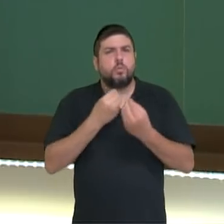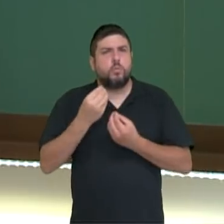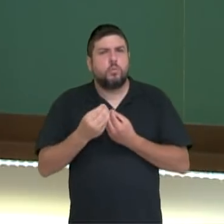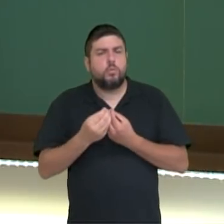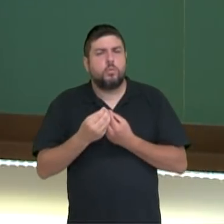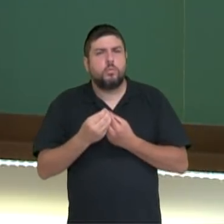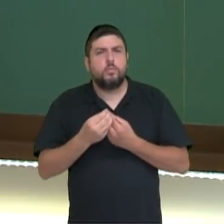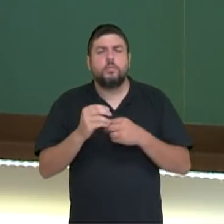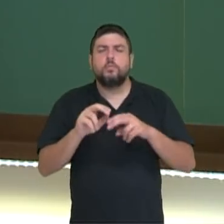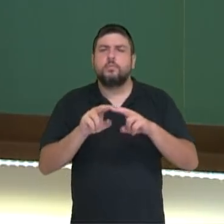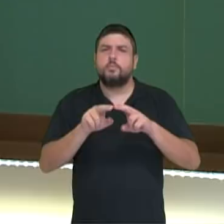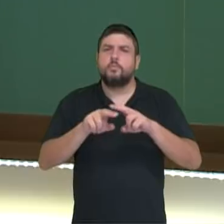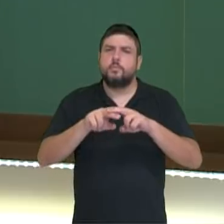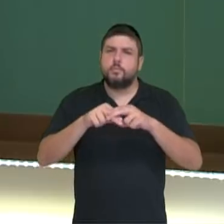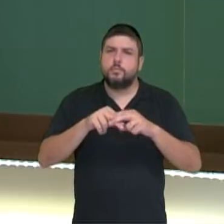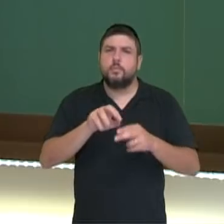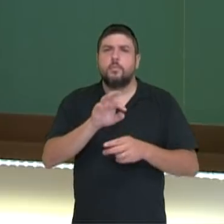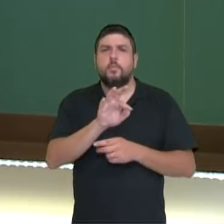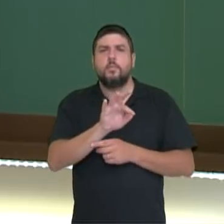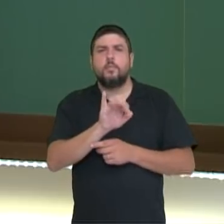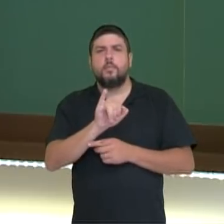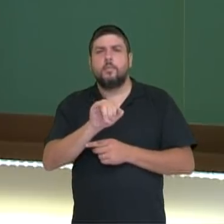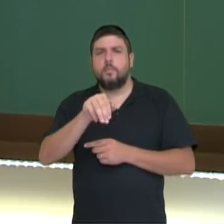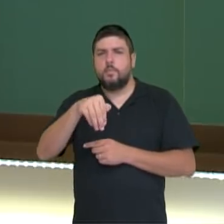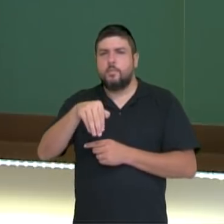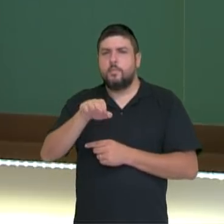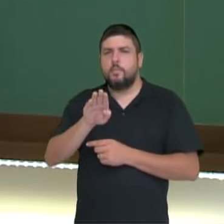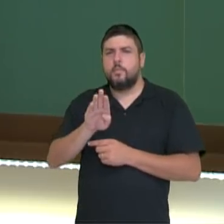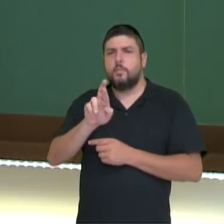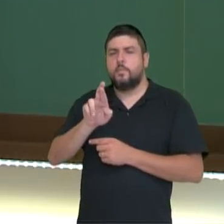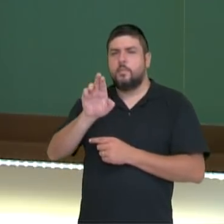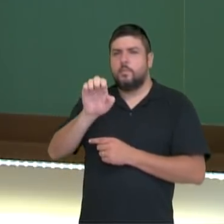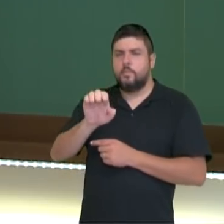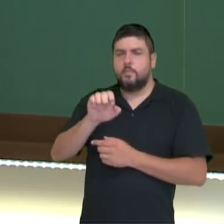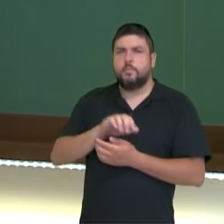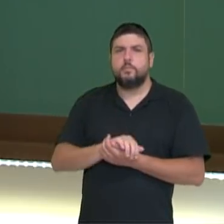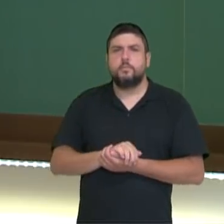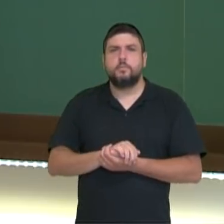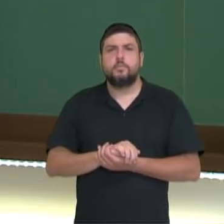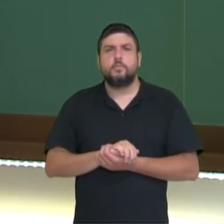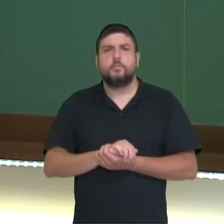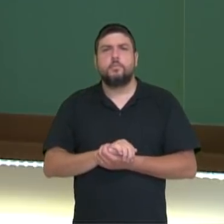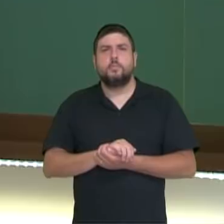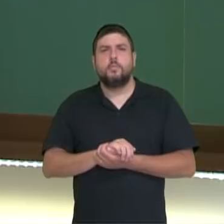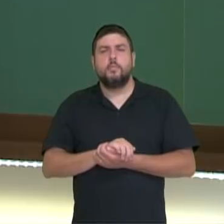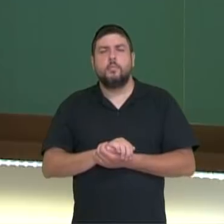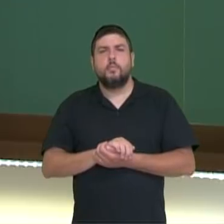identificar pelo timbre da voz. Então, o timbre é determinado, né,